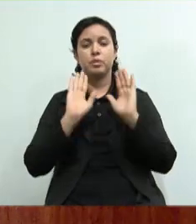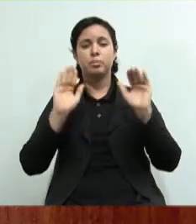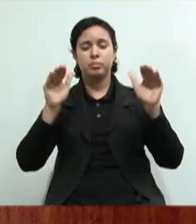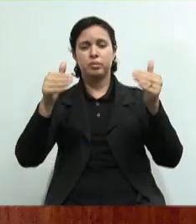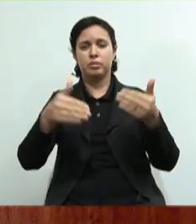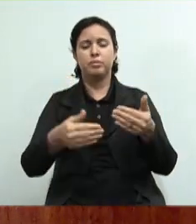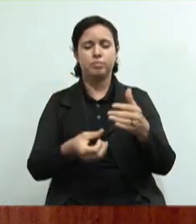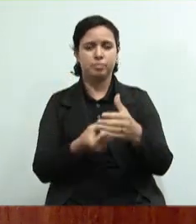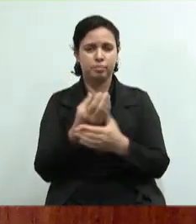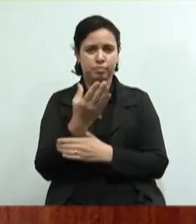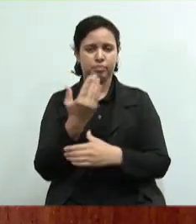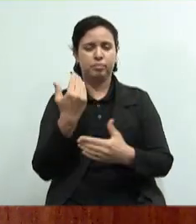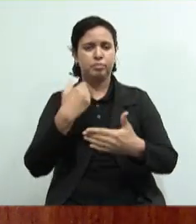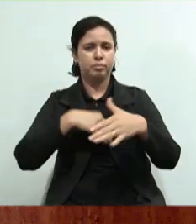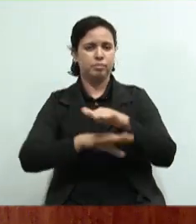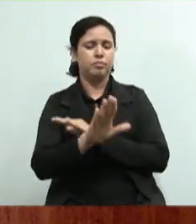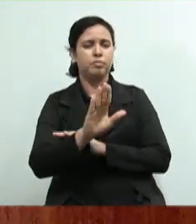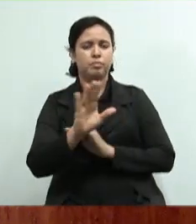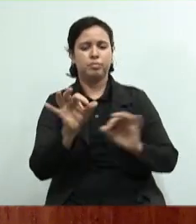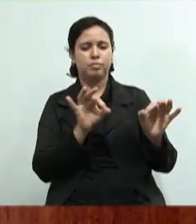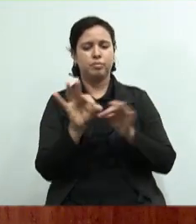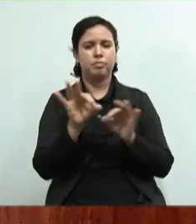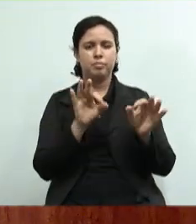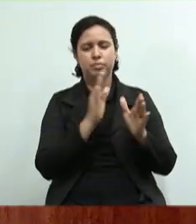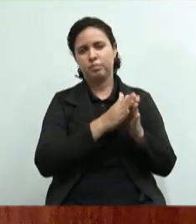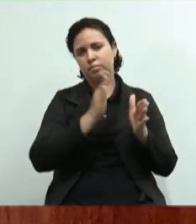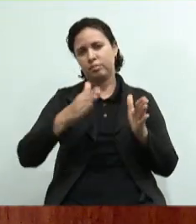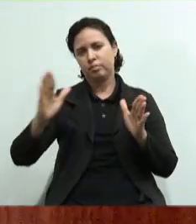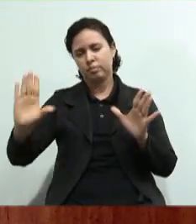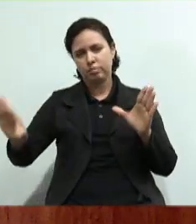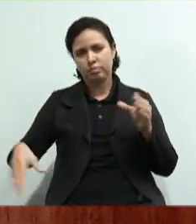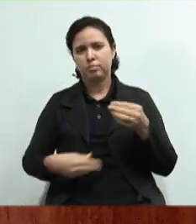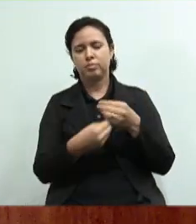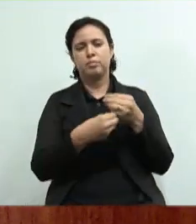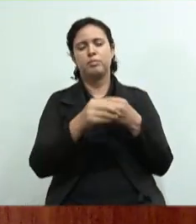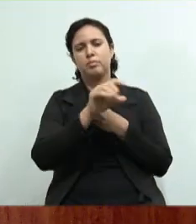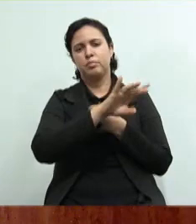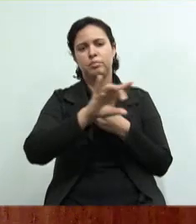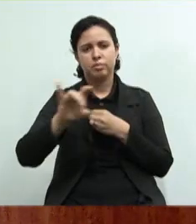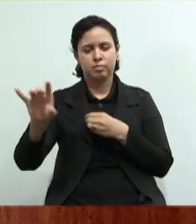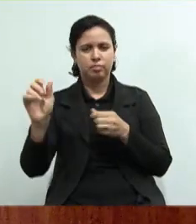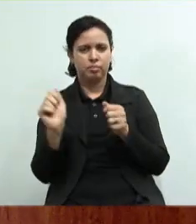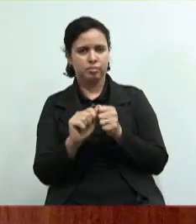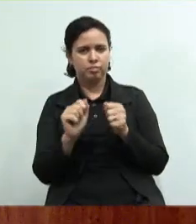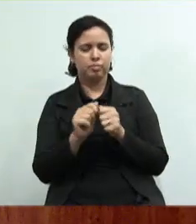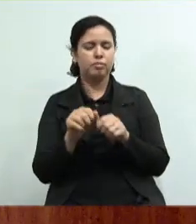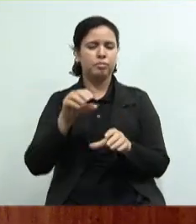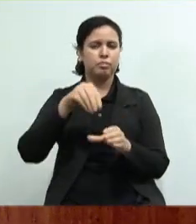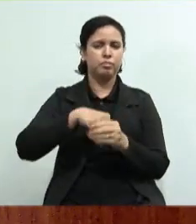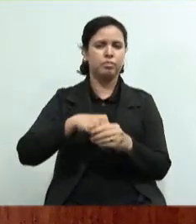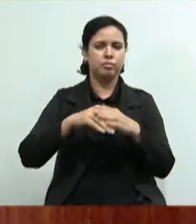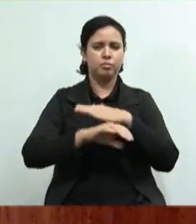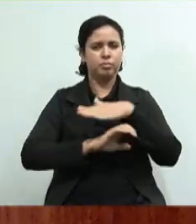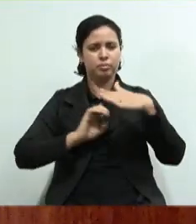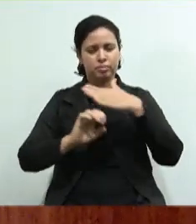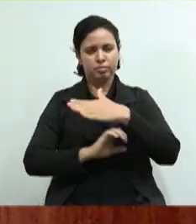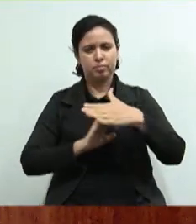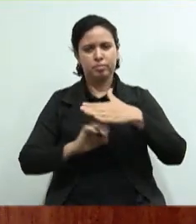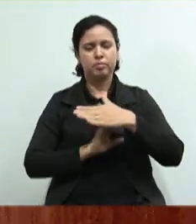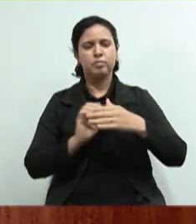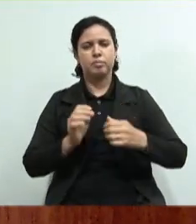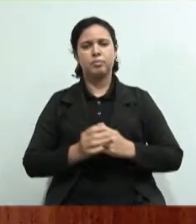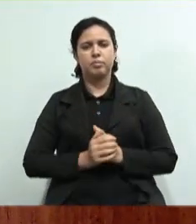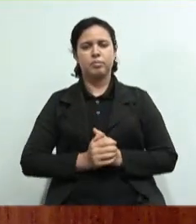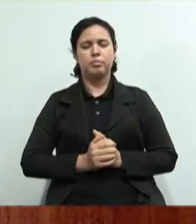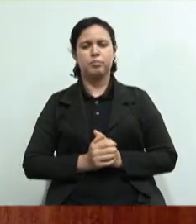específica, criando-se um hábito de planejamento associado a cada ação executada na empresa. Muito bem. Esse